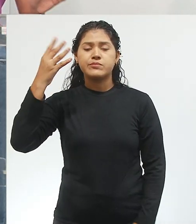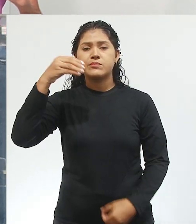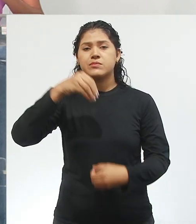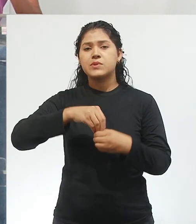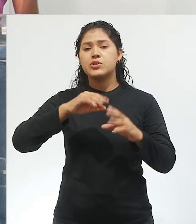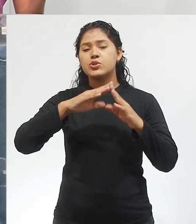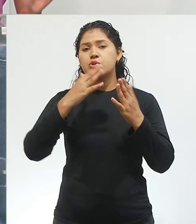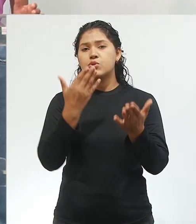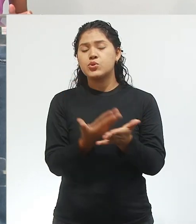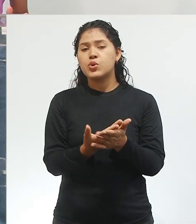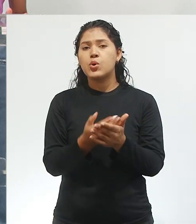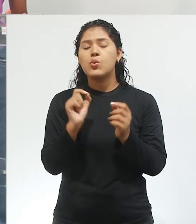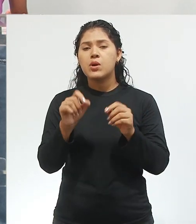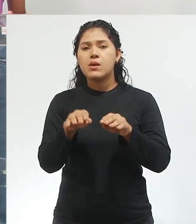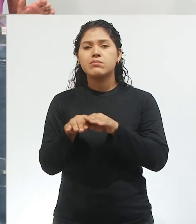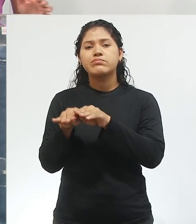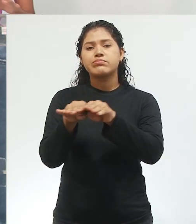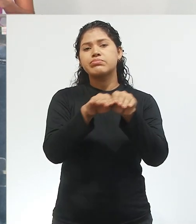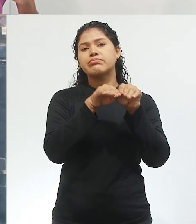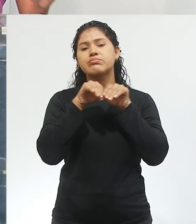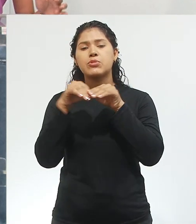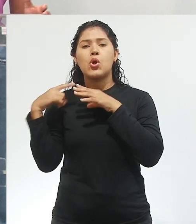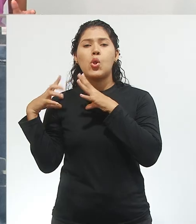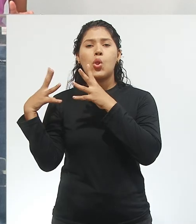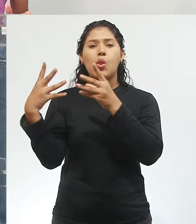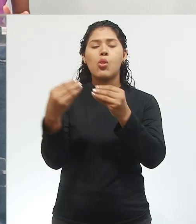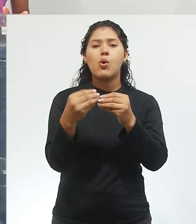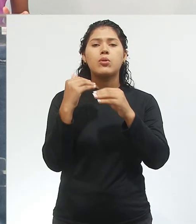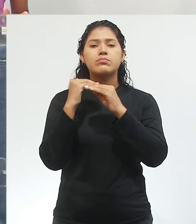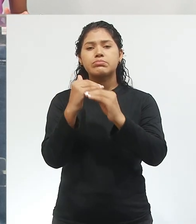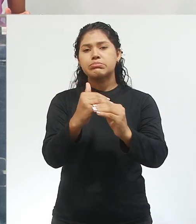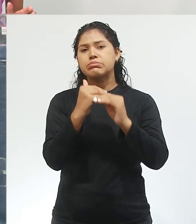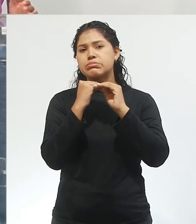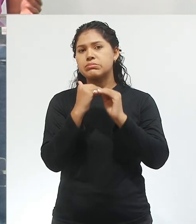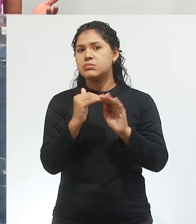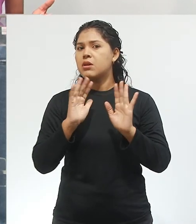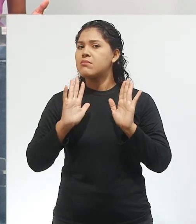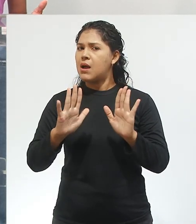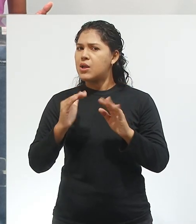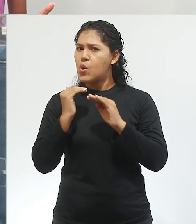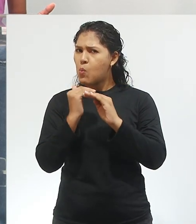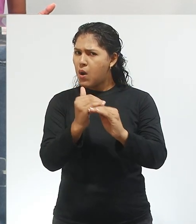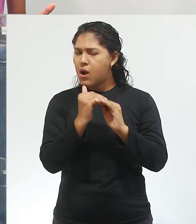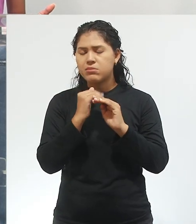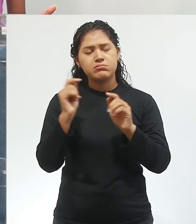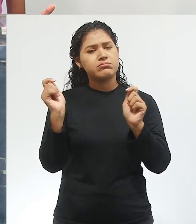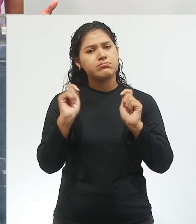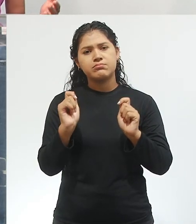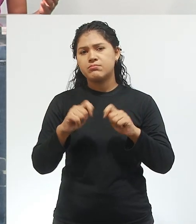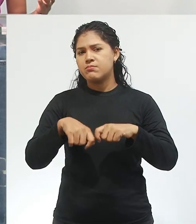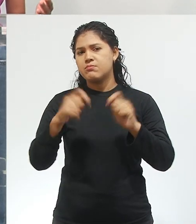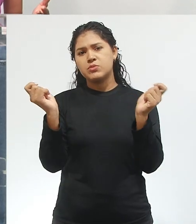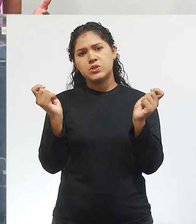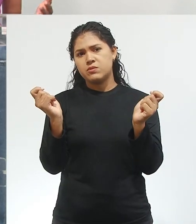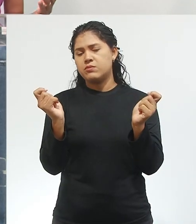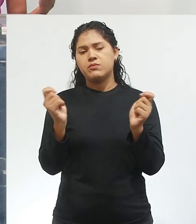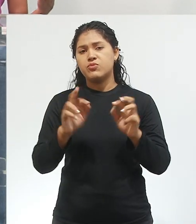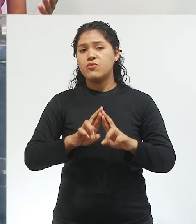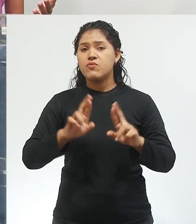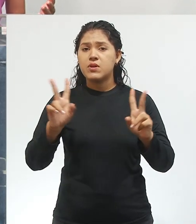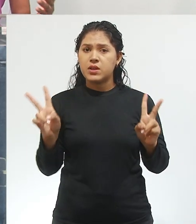essa perspectiva, da igualdade, todos somos iguais. Mas nós não somos todos iguais. Nós